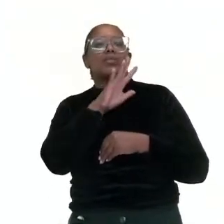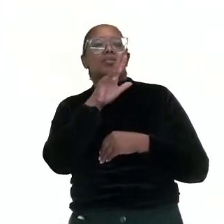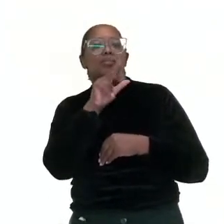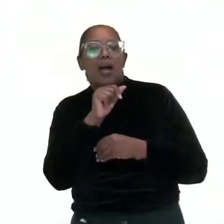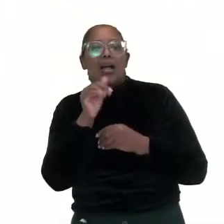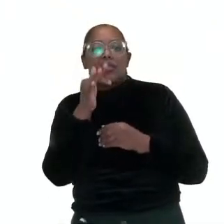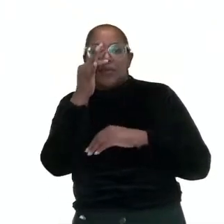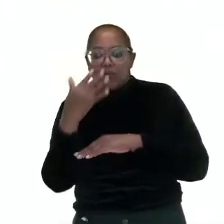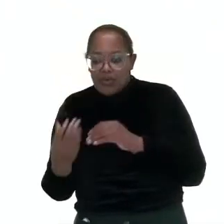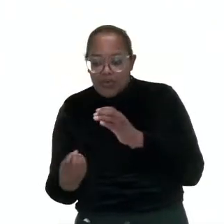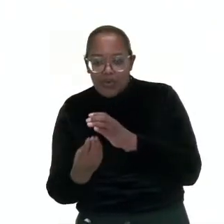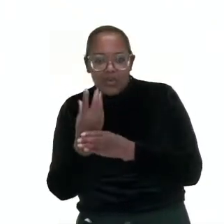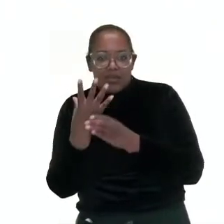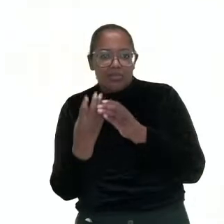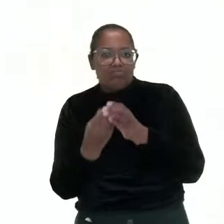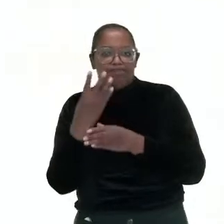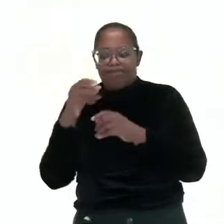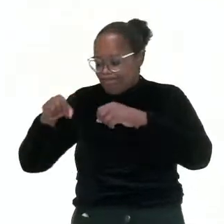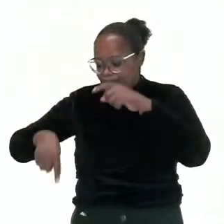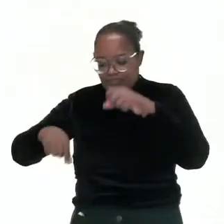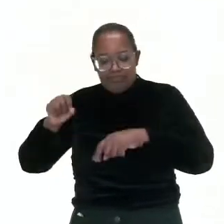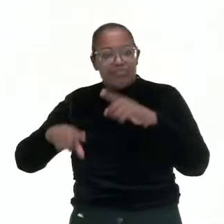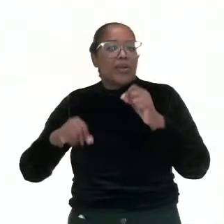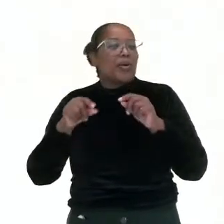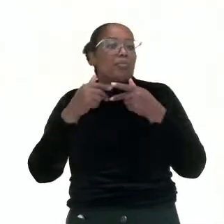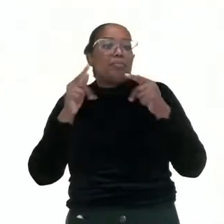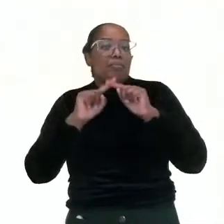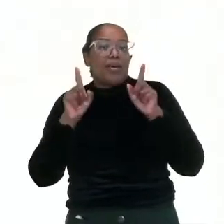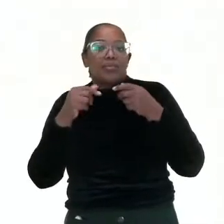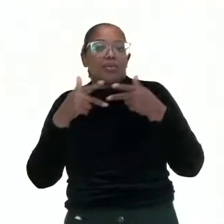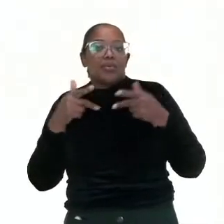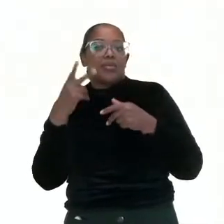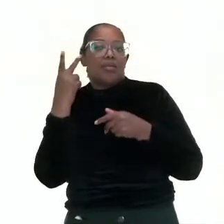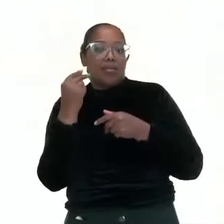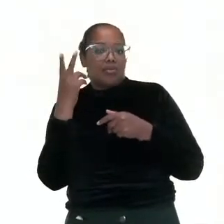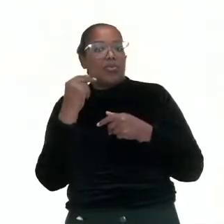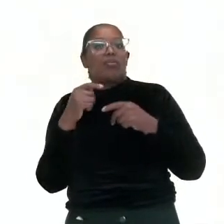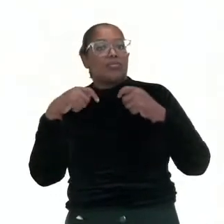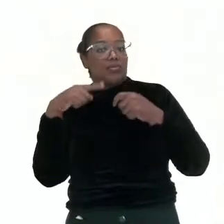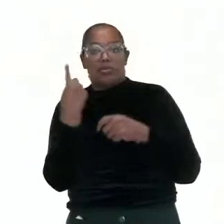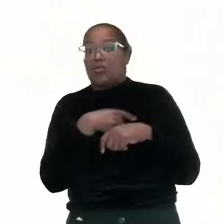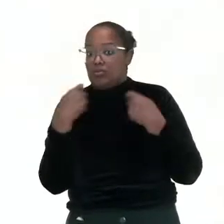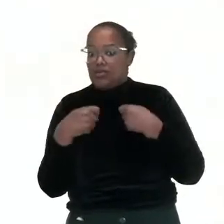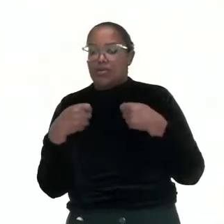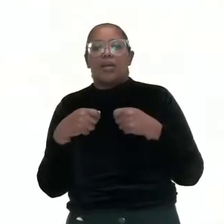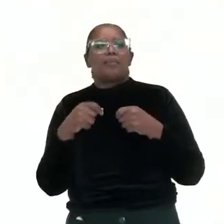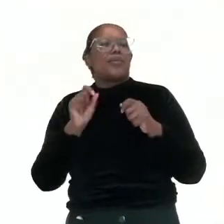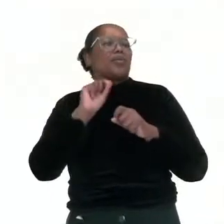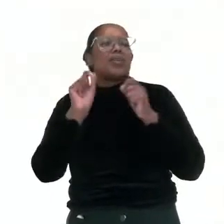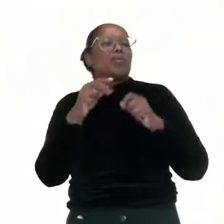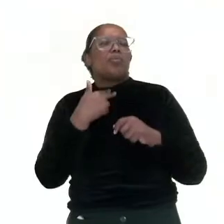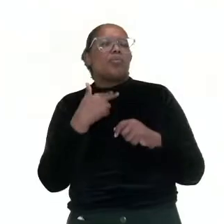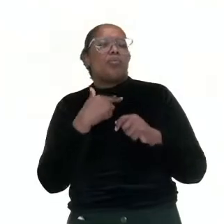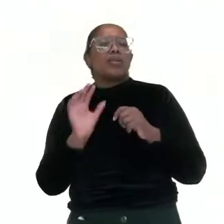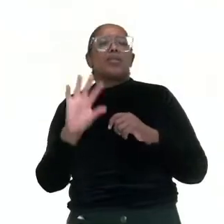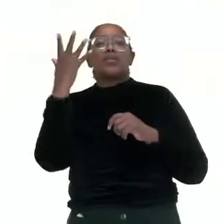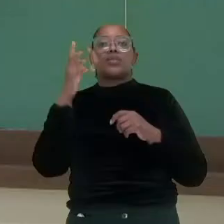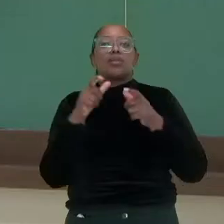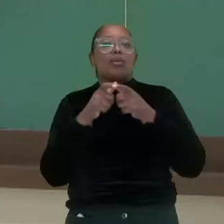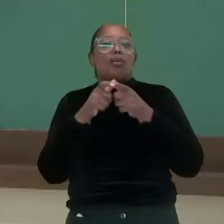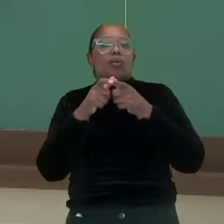estufa, ele é um efeito natural e ele é fundamental para a nossa existência aqui. Se não existisse o efeito estufa, a nossa Terra